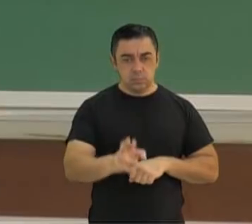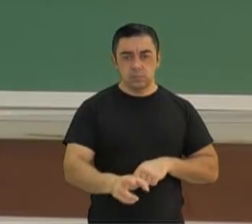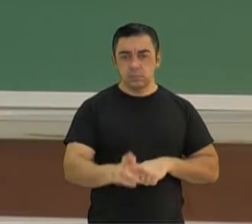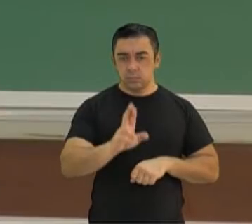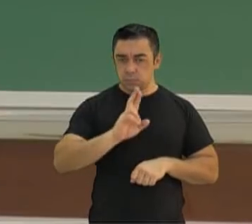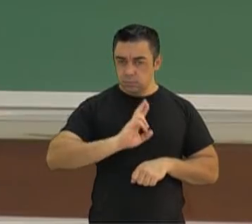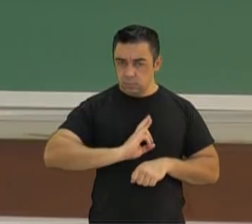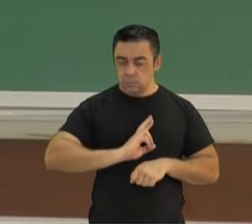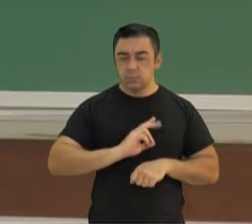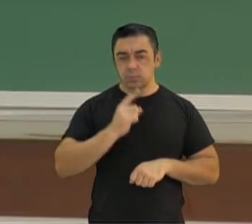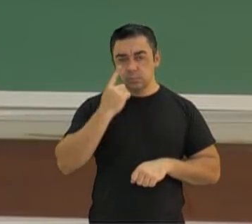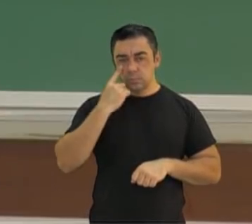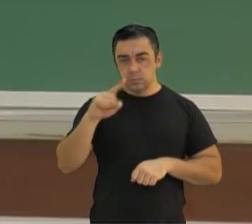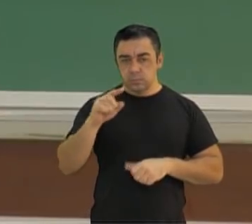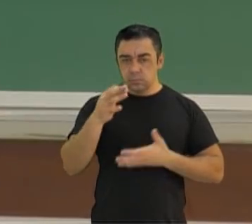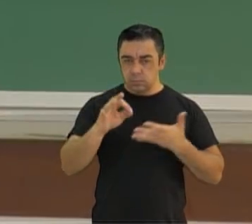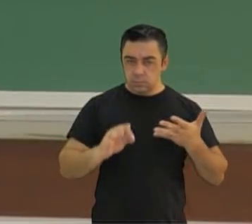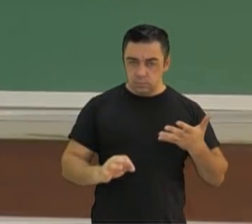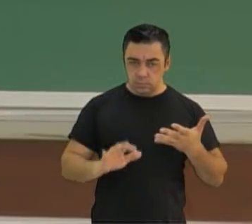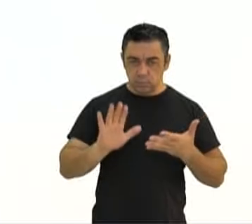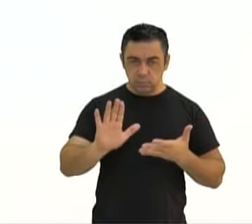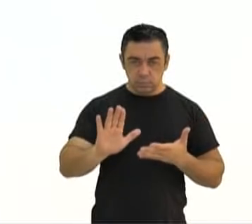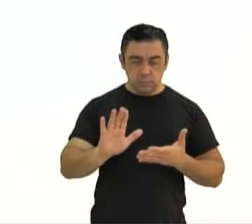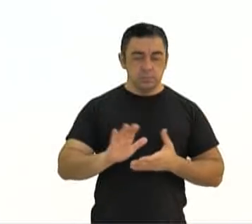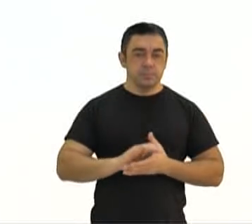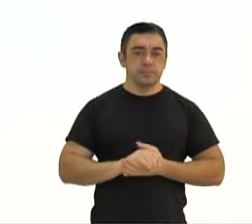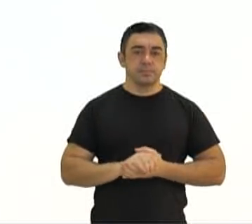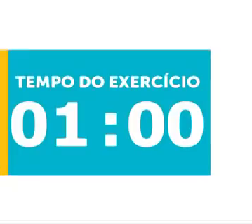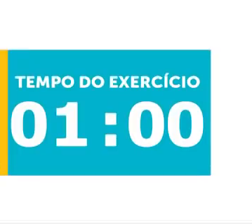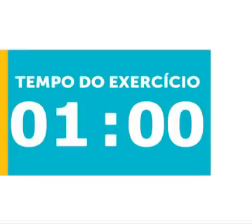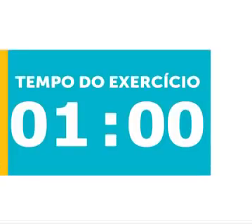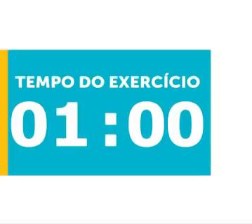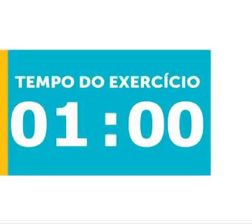momentos para responder e eu volto em seguida com a resposta correta.